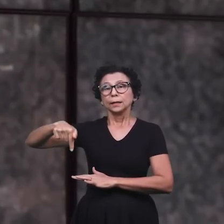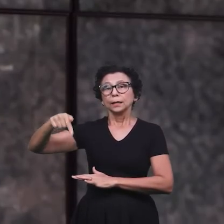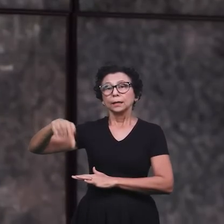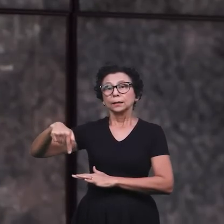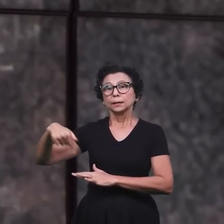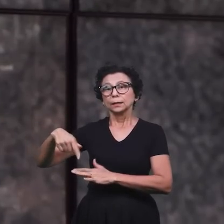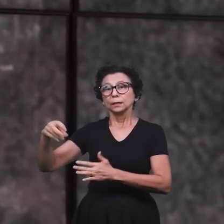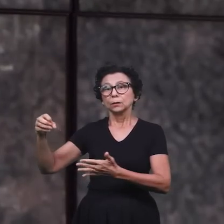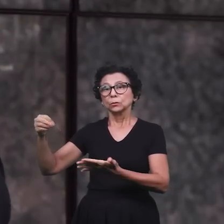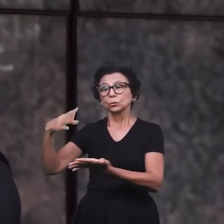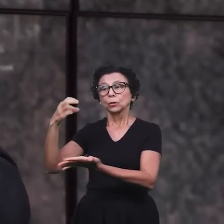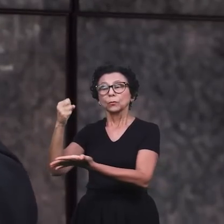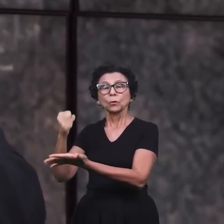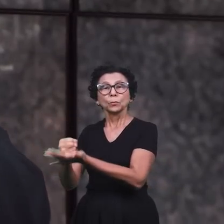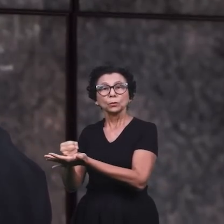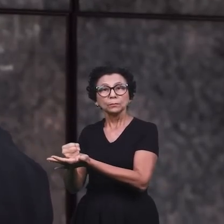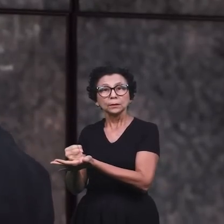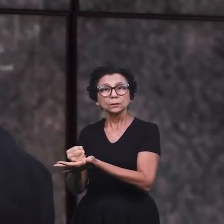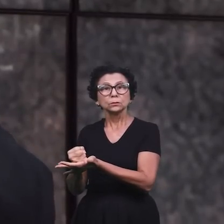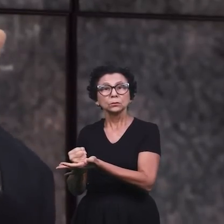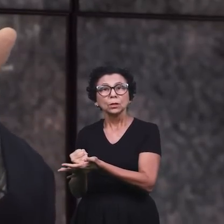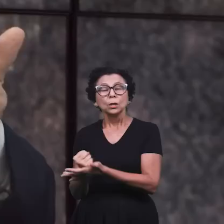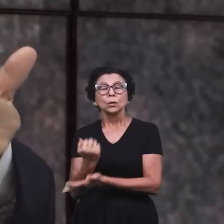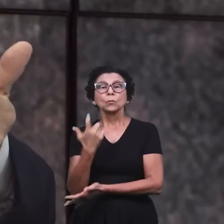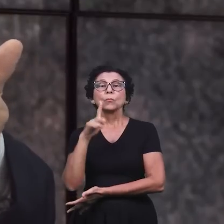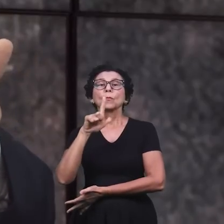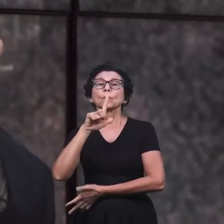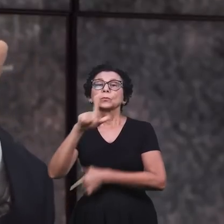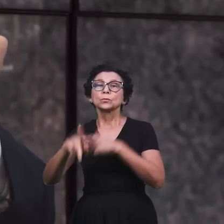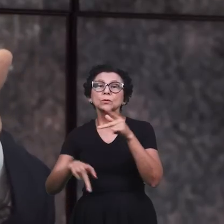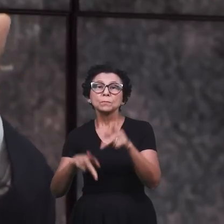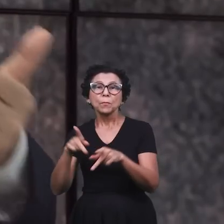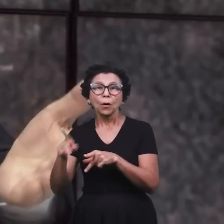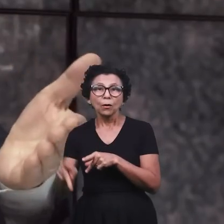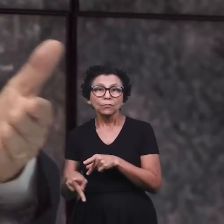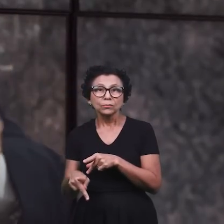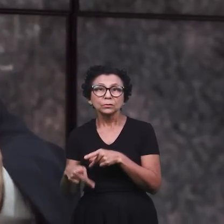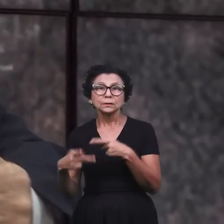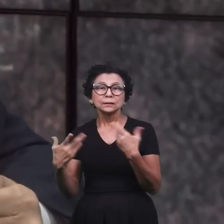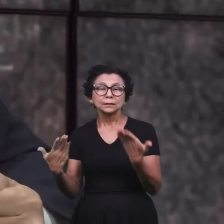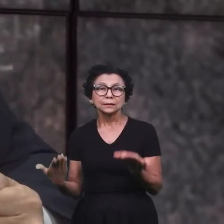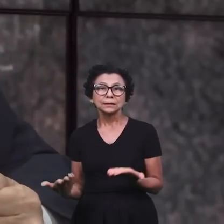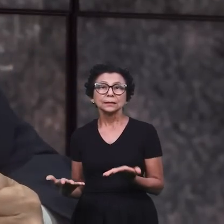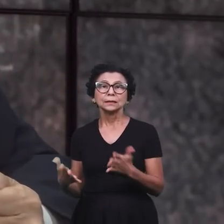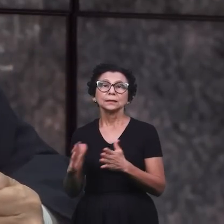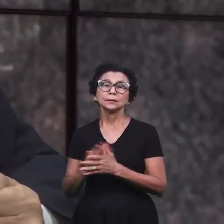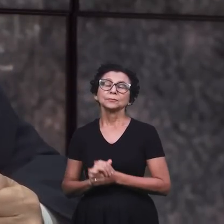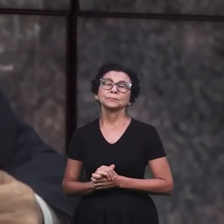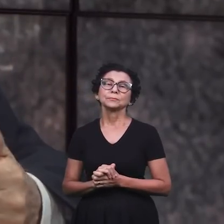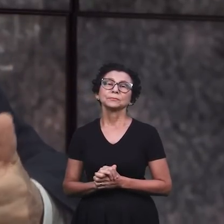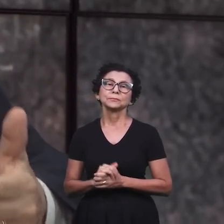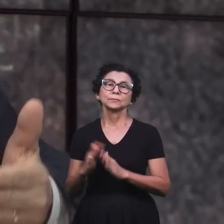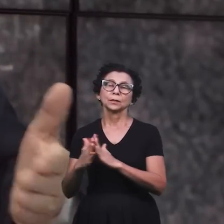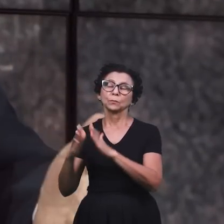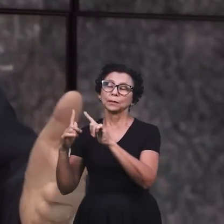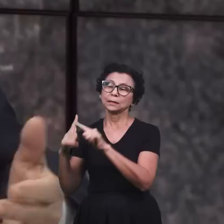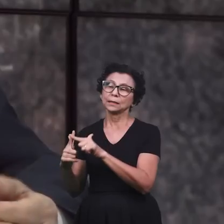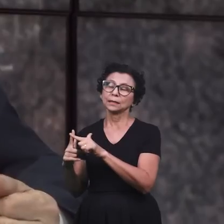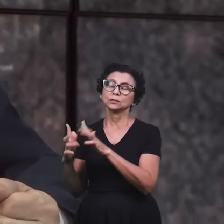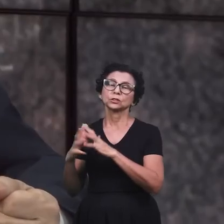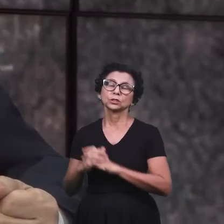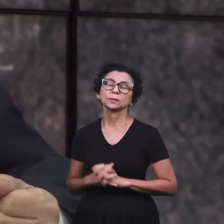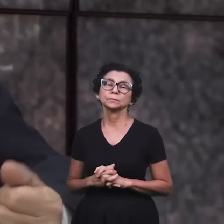aos gentios, que passou a se chamar a igreja. Mas, na verdade, é uma continuidade. Na verdade, é